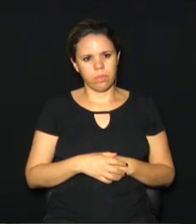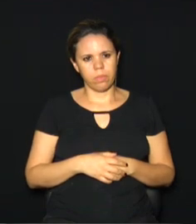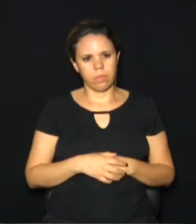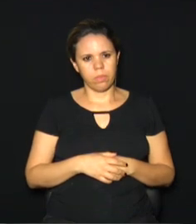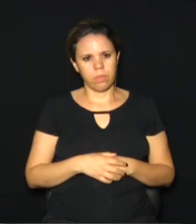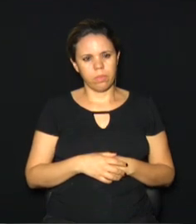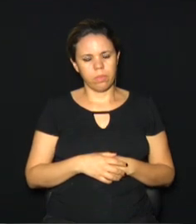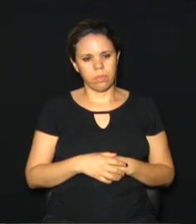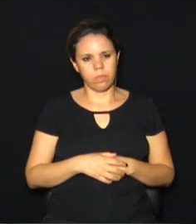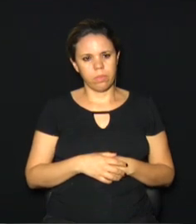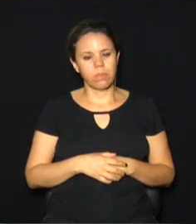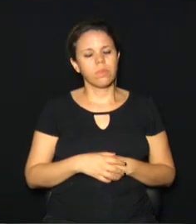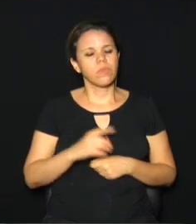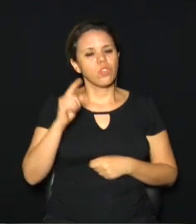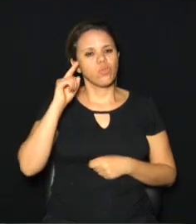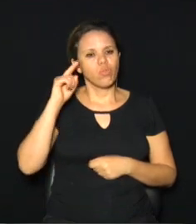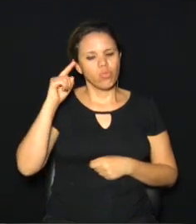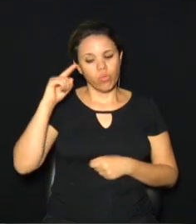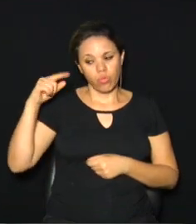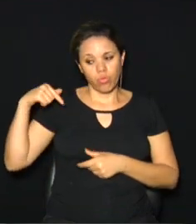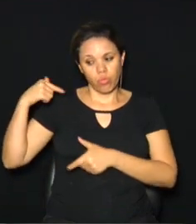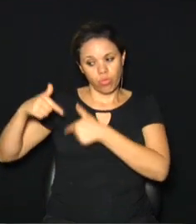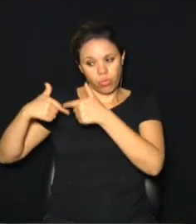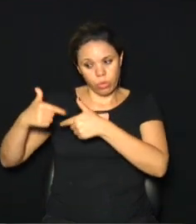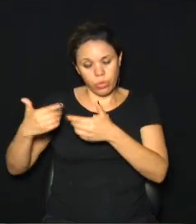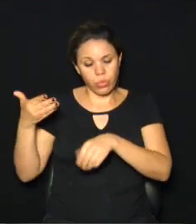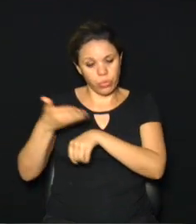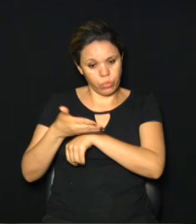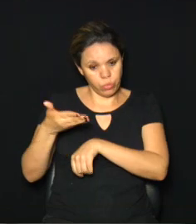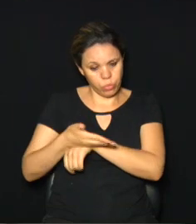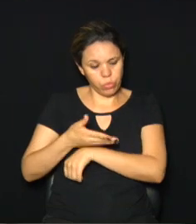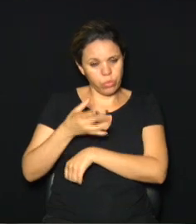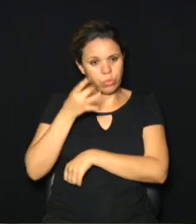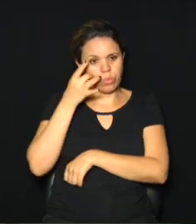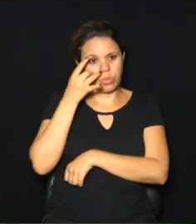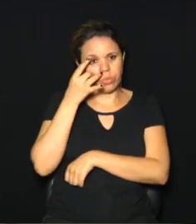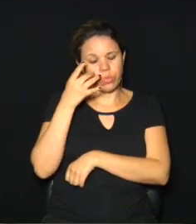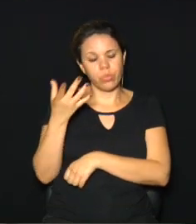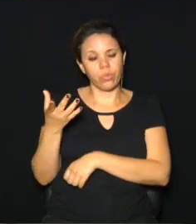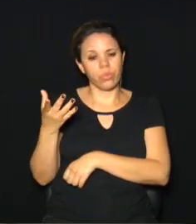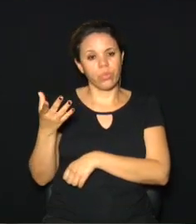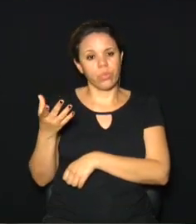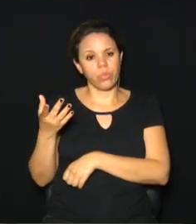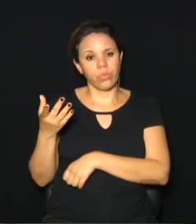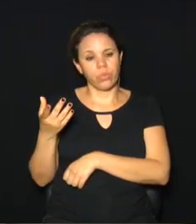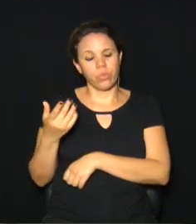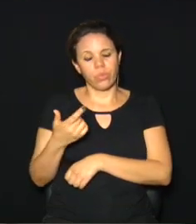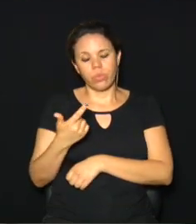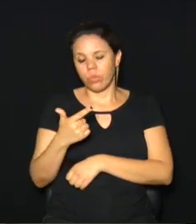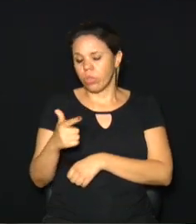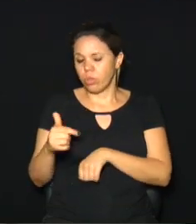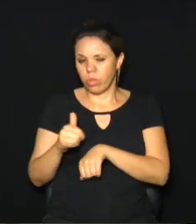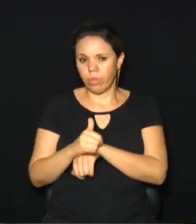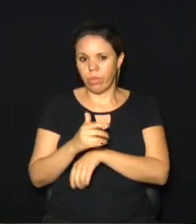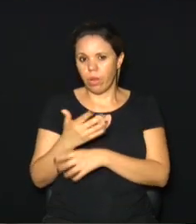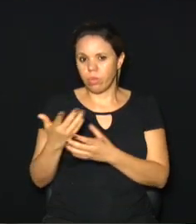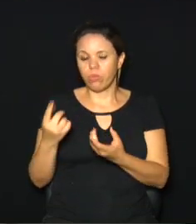A questão de dias trabalhados, que foi perguntado também, que perguntaram, dias trabalhados, né?